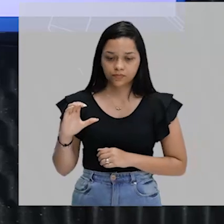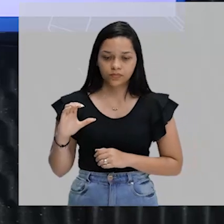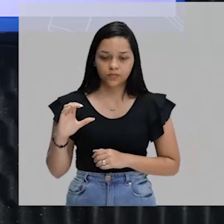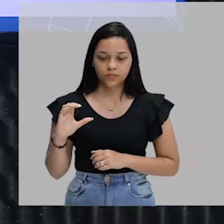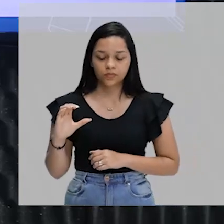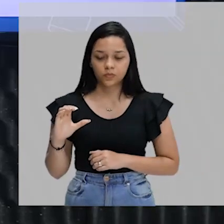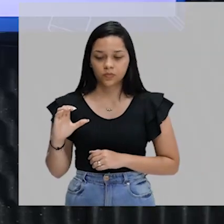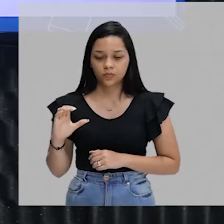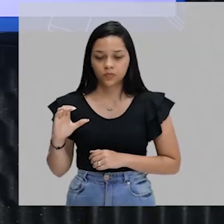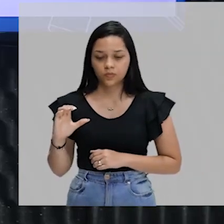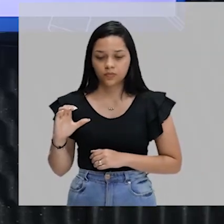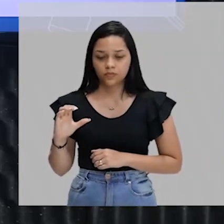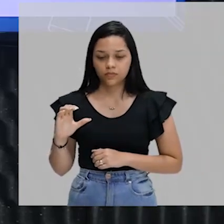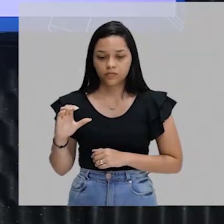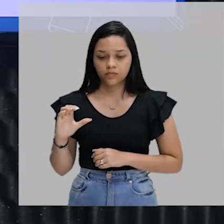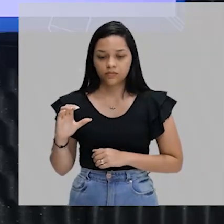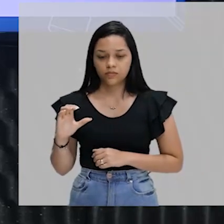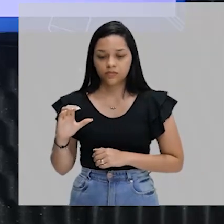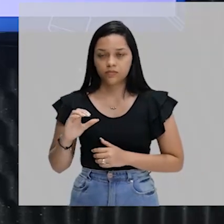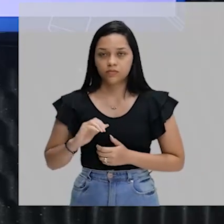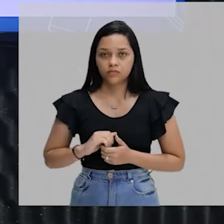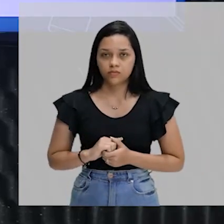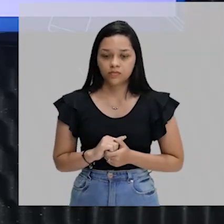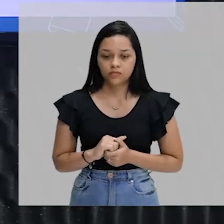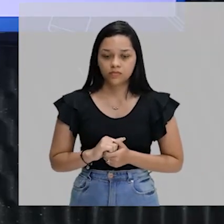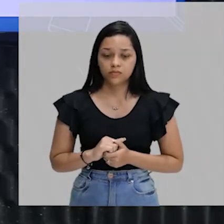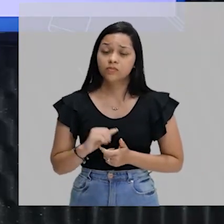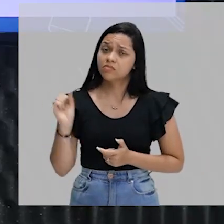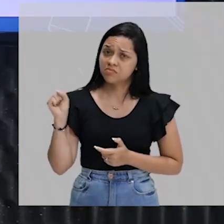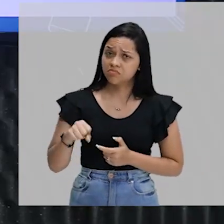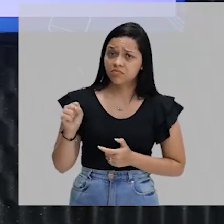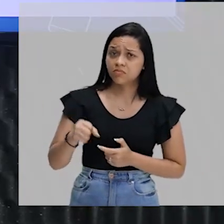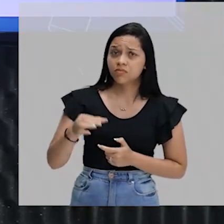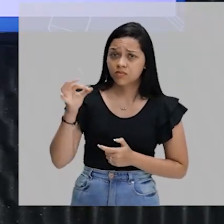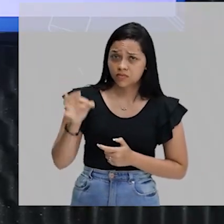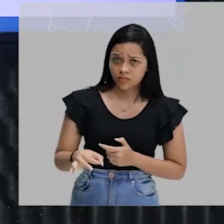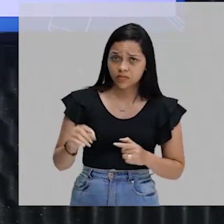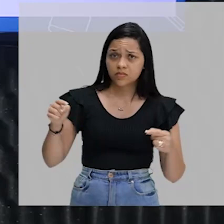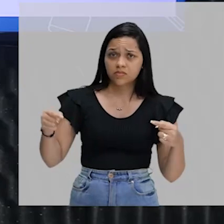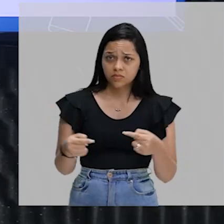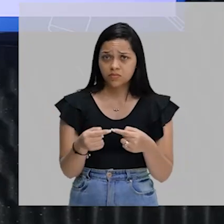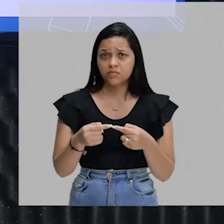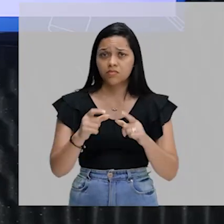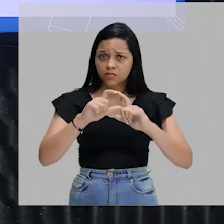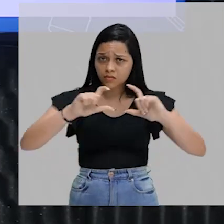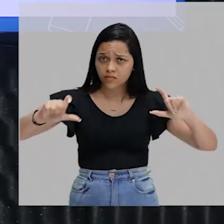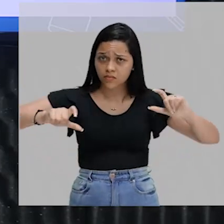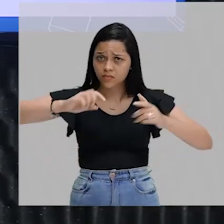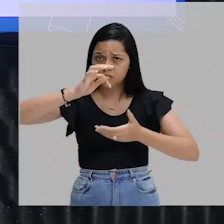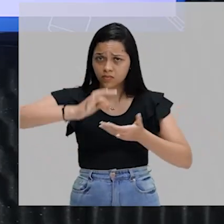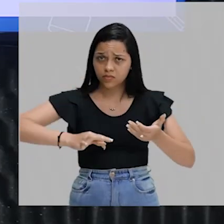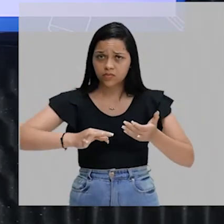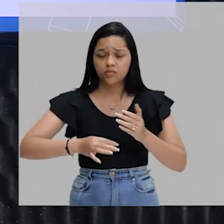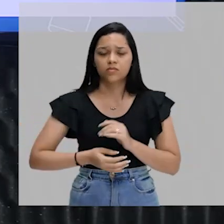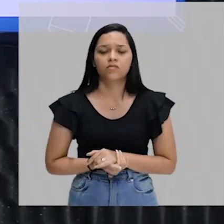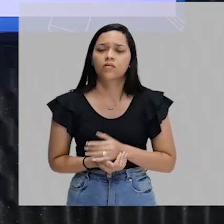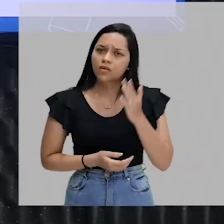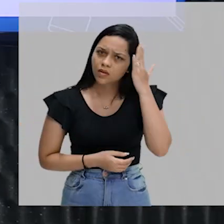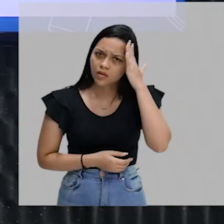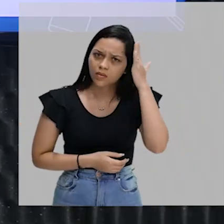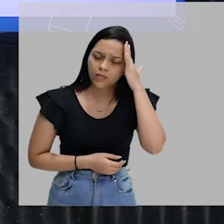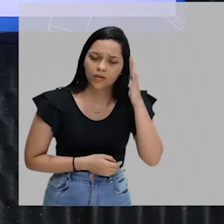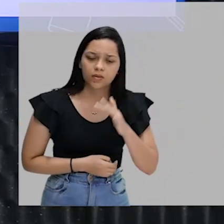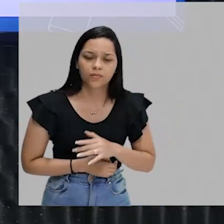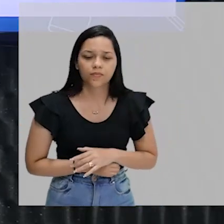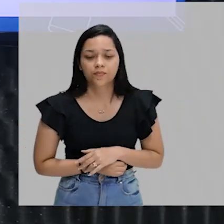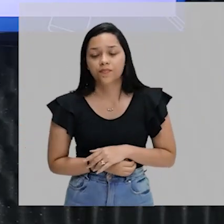e expressaram material genético da canola transgênica. Correto, conforme o enunciado. É mais de interpretação essa